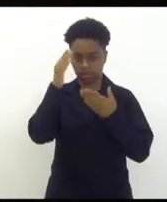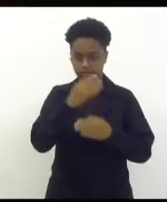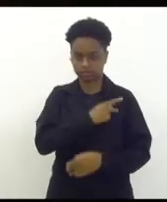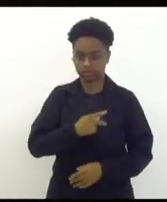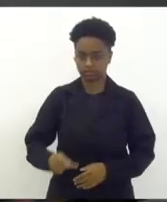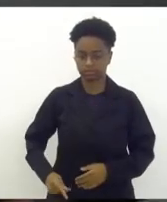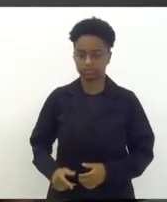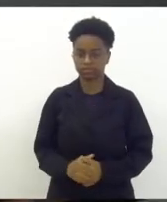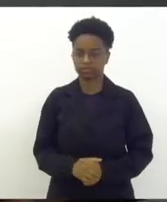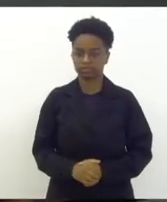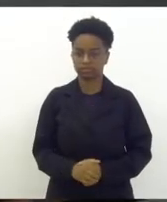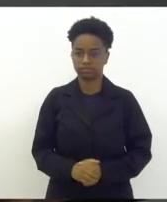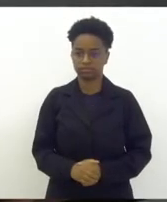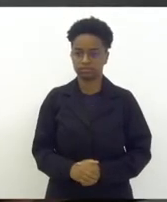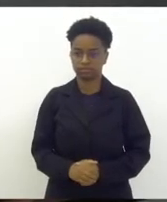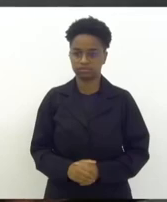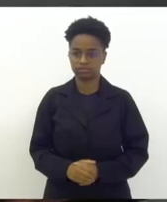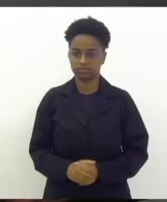presidente